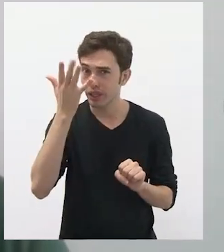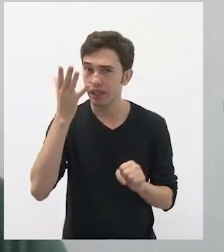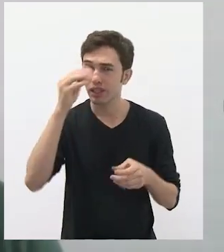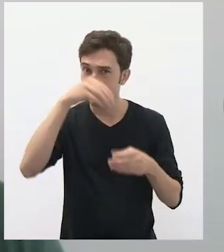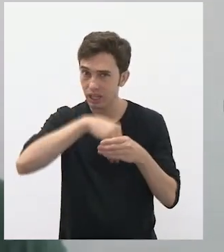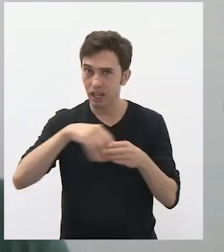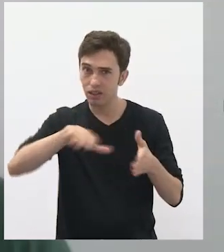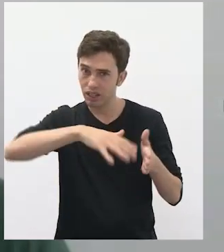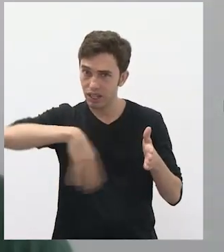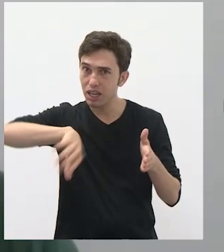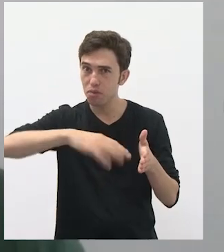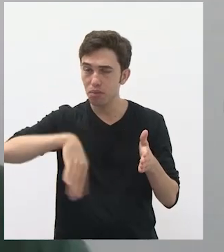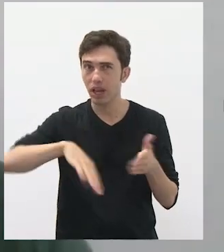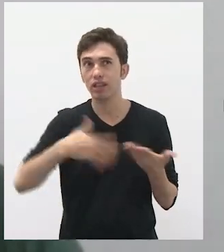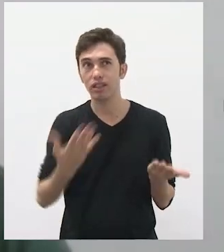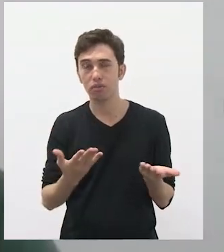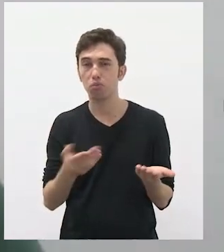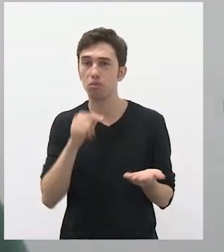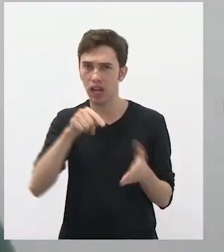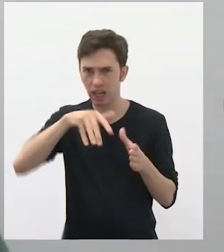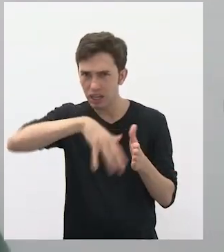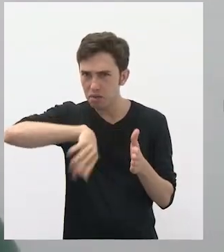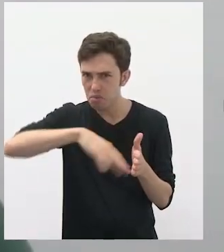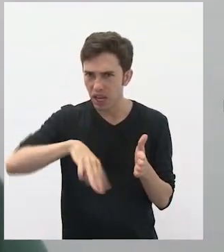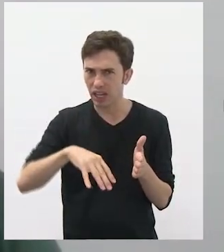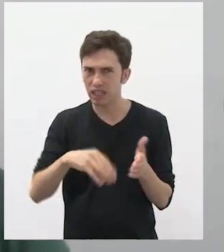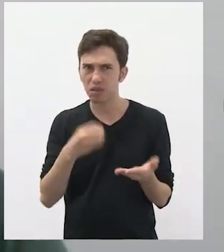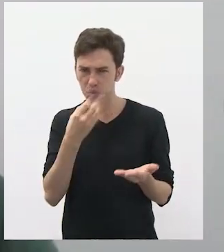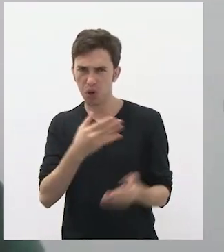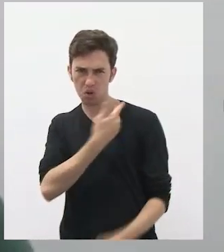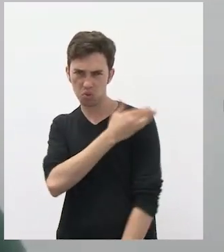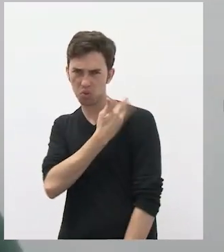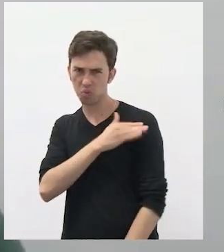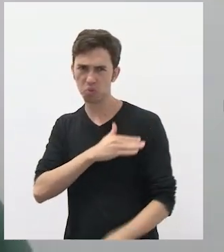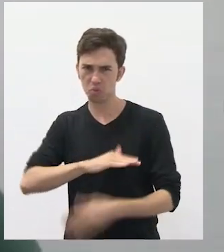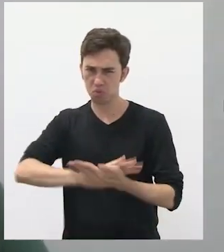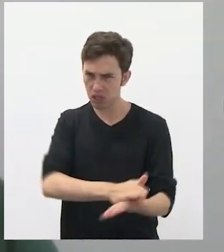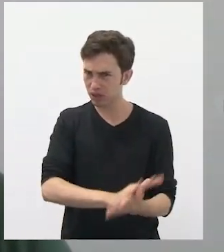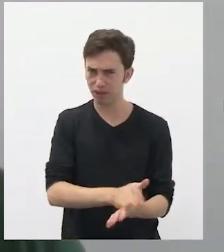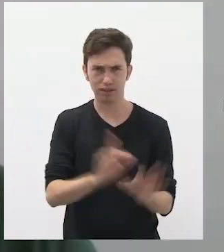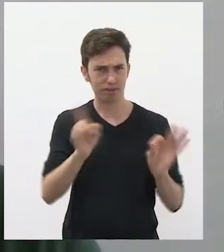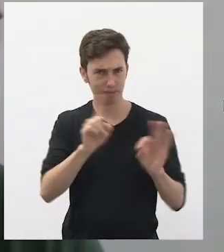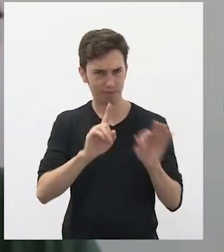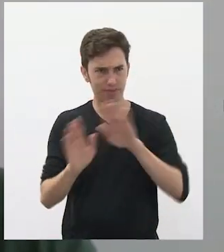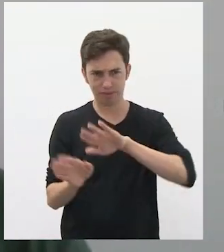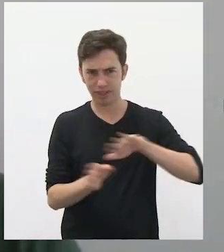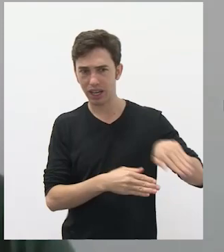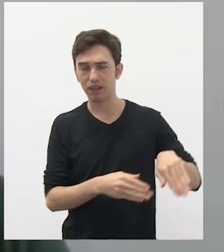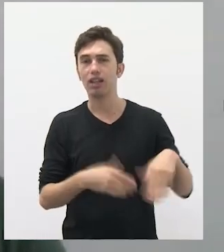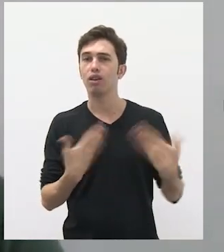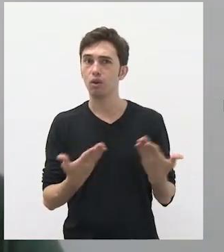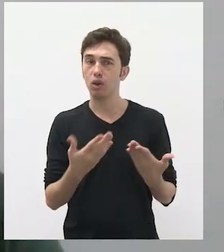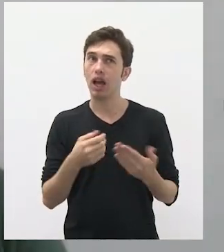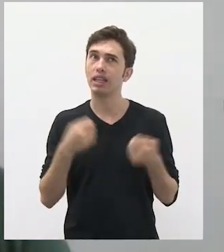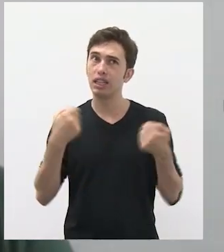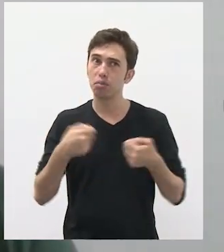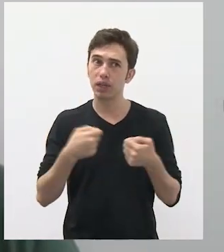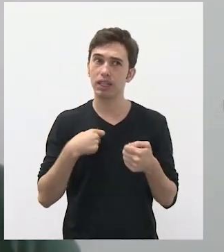aquele ambiente que deve ser favorável à educação, favorável à aprendizagem, está fazendo algo ao contrário,